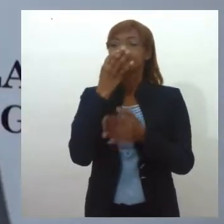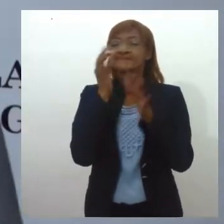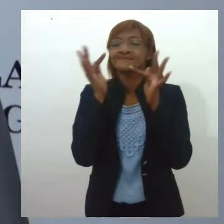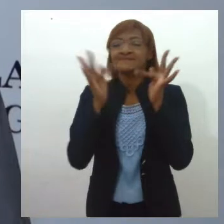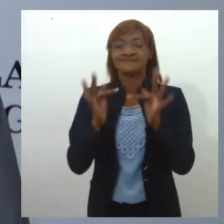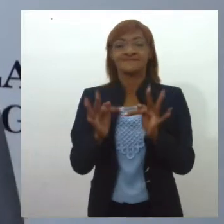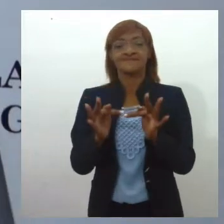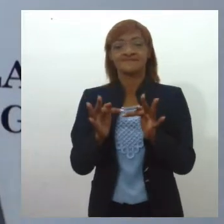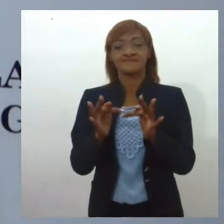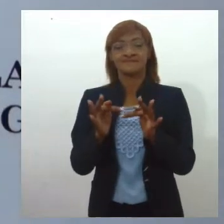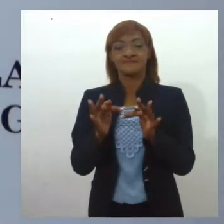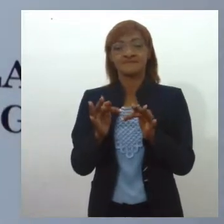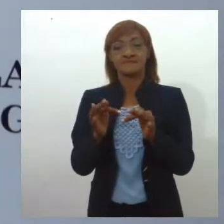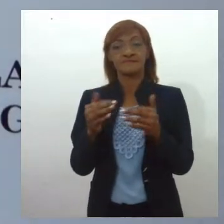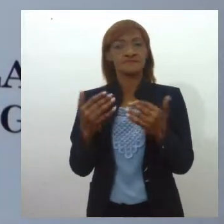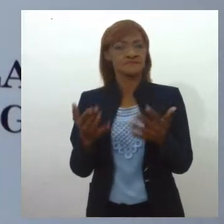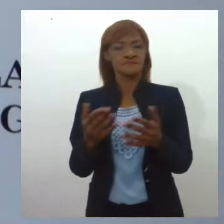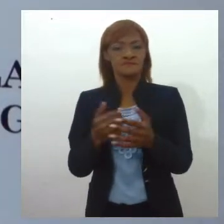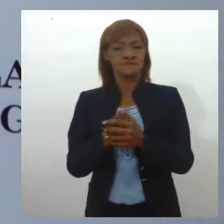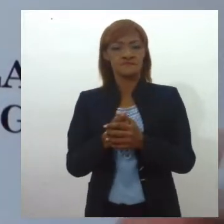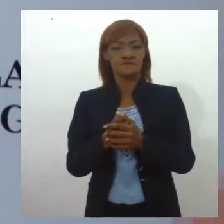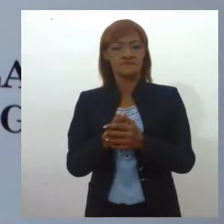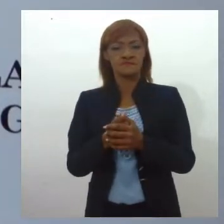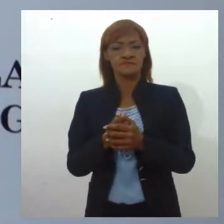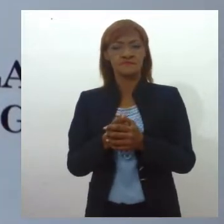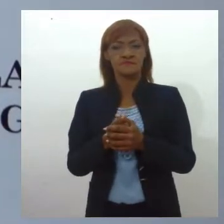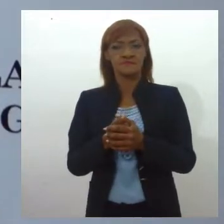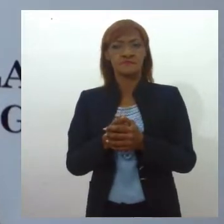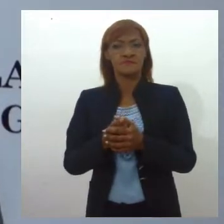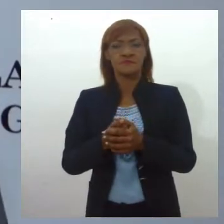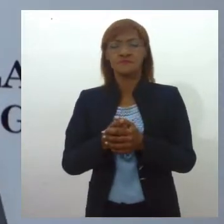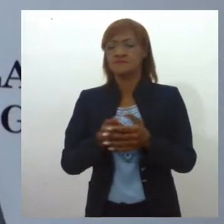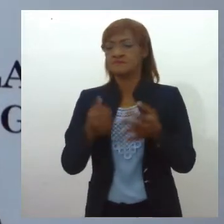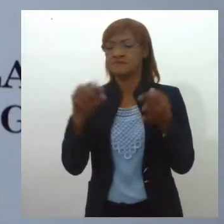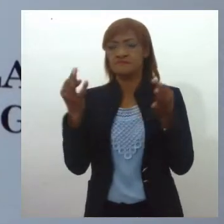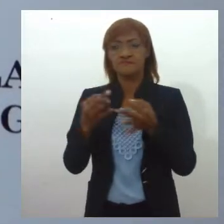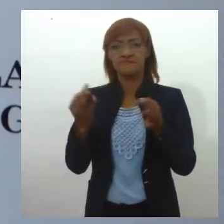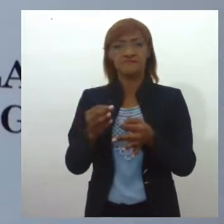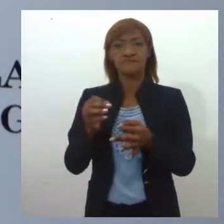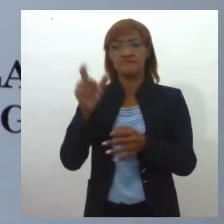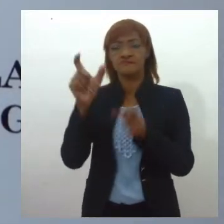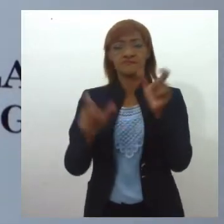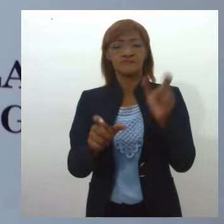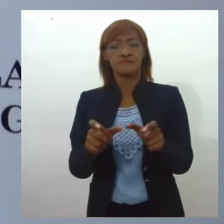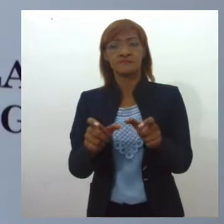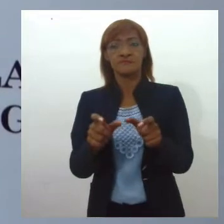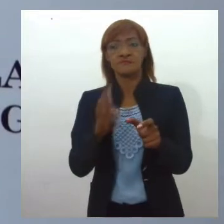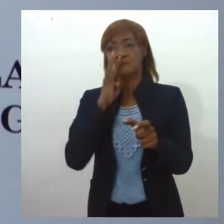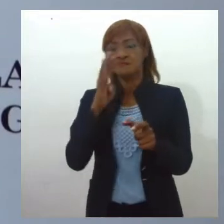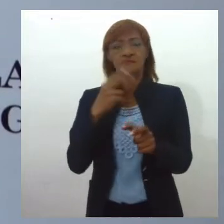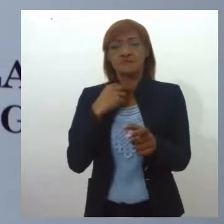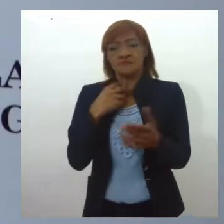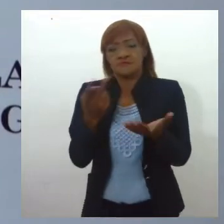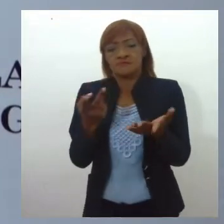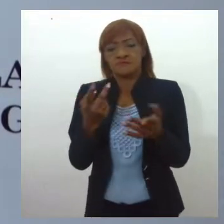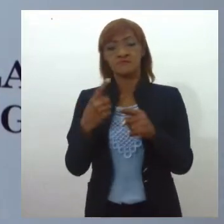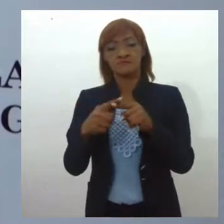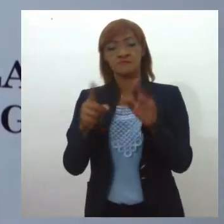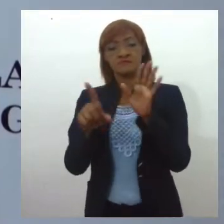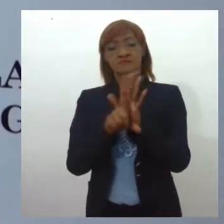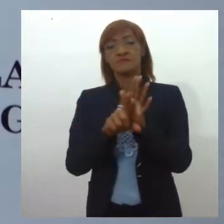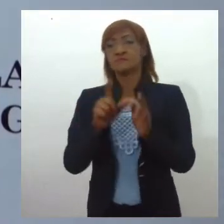no julgamento, de que não poderia acontecer, permanecer essa condenação, em função de que existe a lei, e